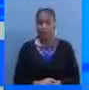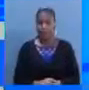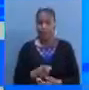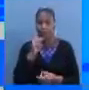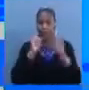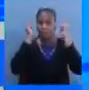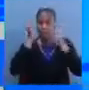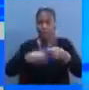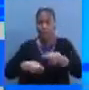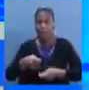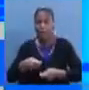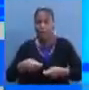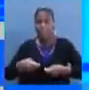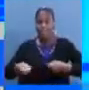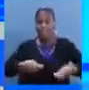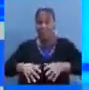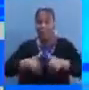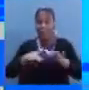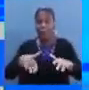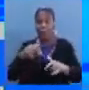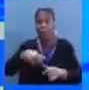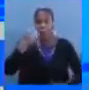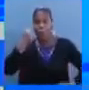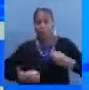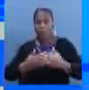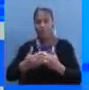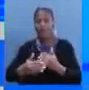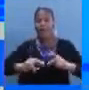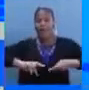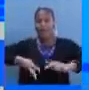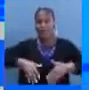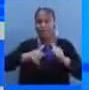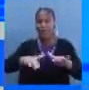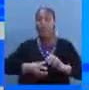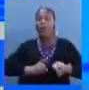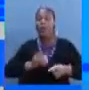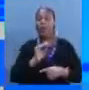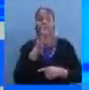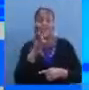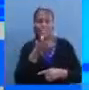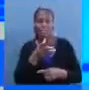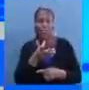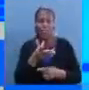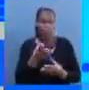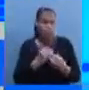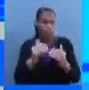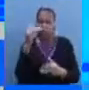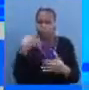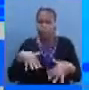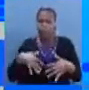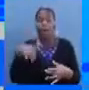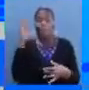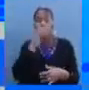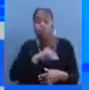E as vendedoras do Mercado do Platô manifestaram-se hoje em frente à Câmara Municipal da Praia contra o que chamam de exagero e abuso